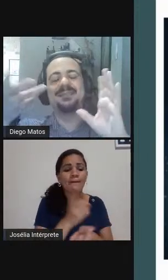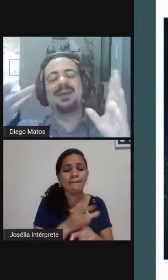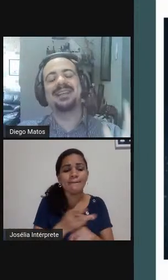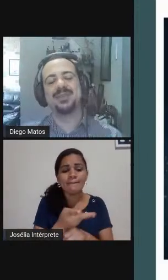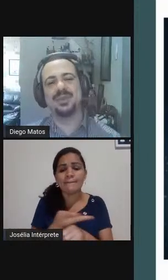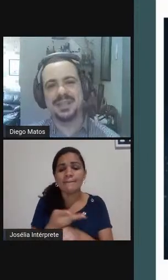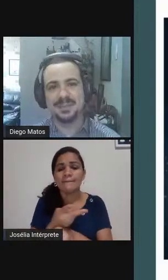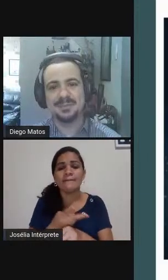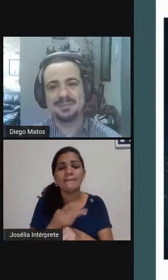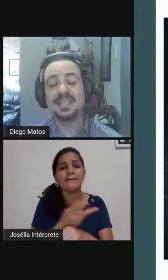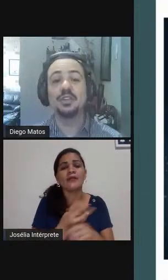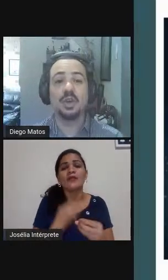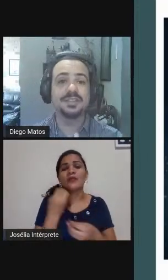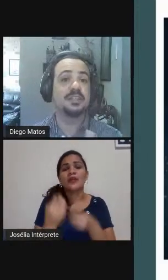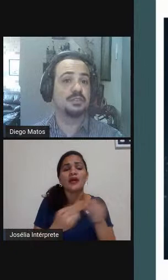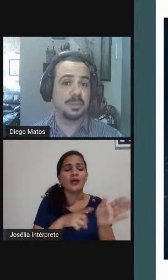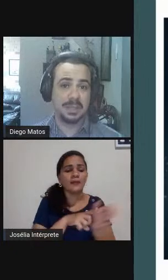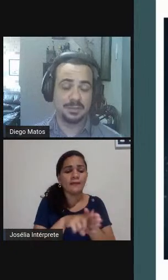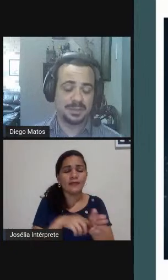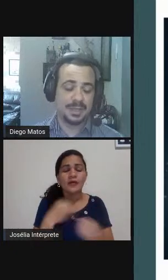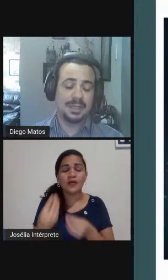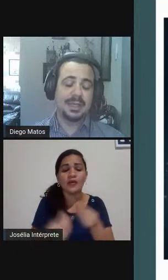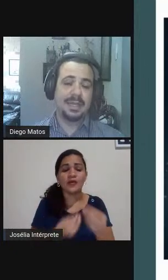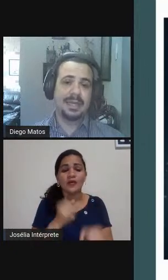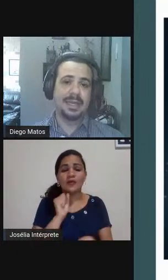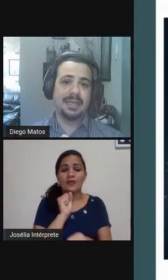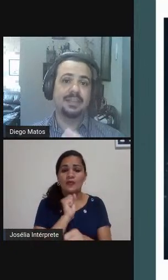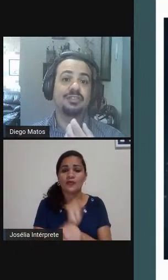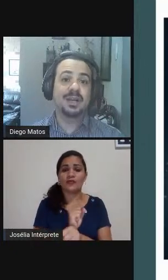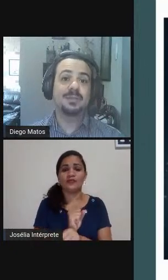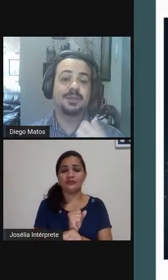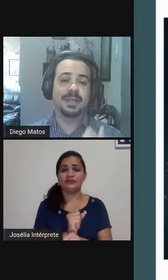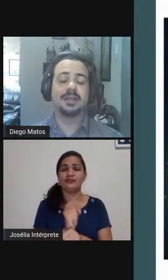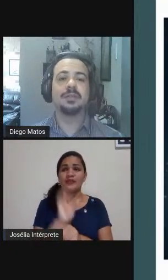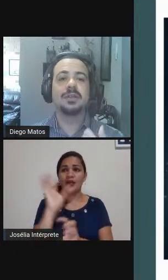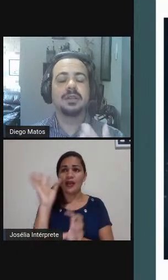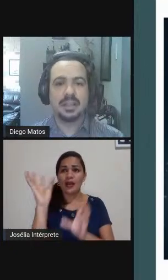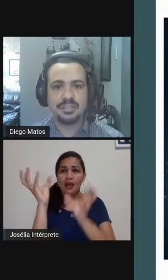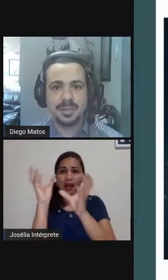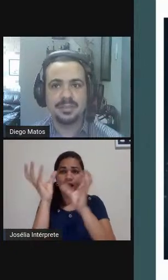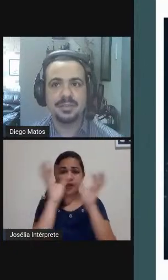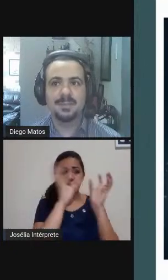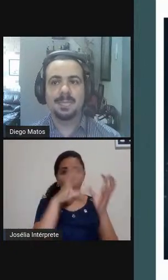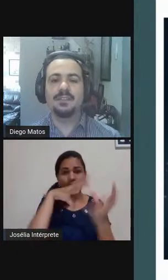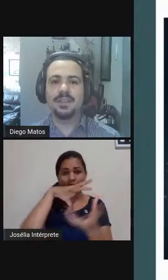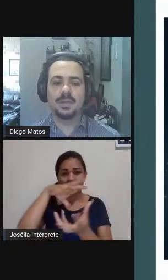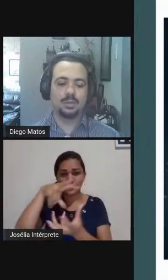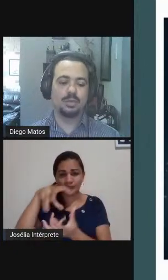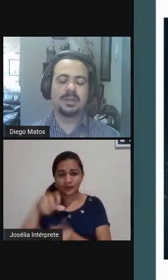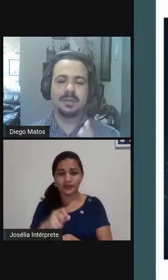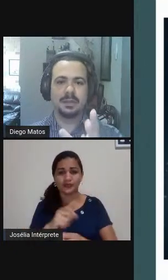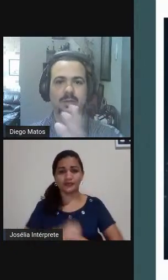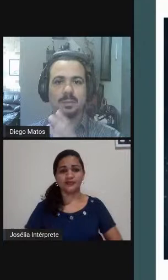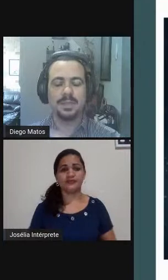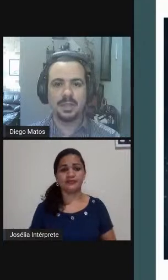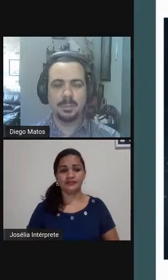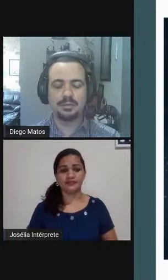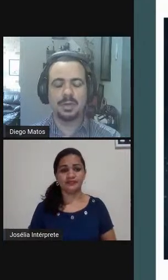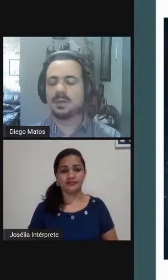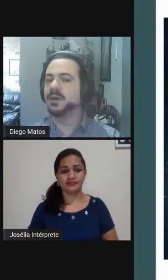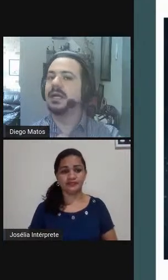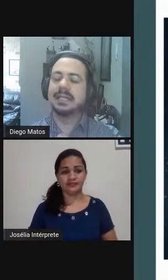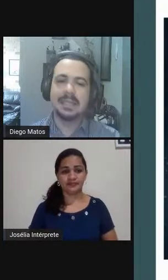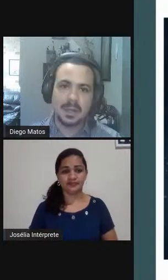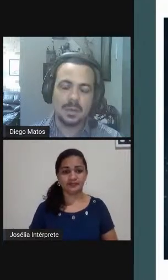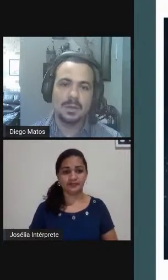alterar essa máquina do clima Que Nós seres humanos estamos alterando drasticamente Diego é tu que tá falando